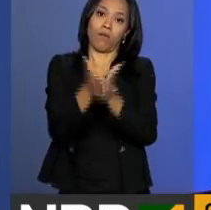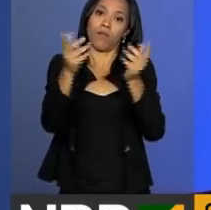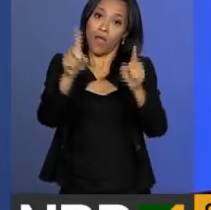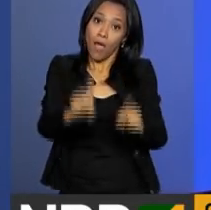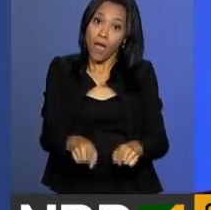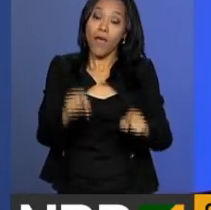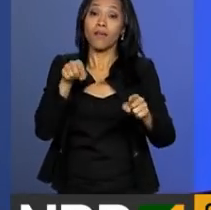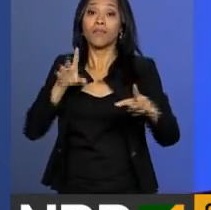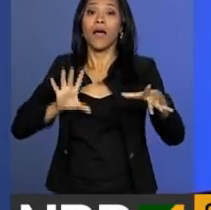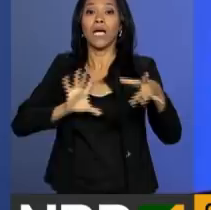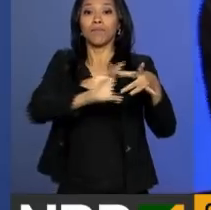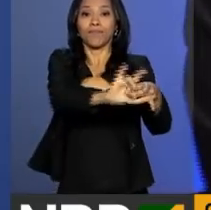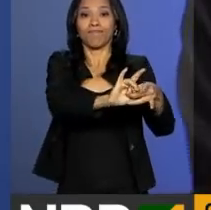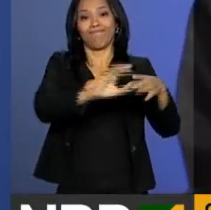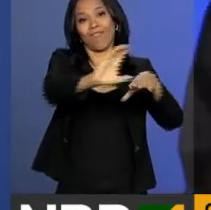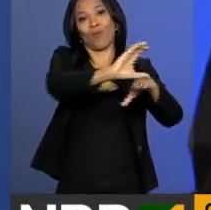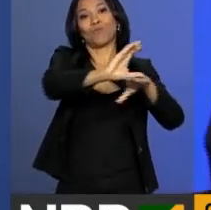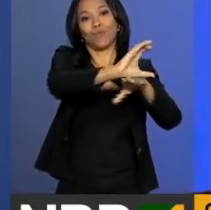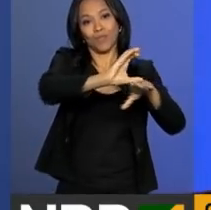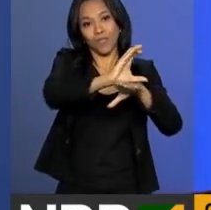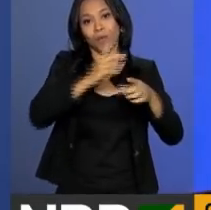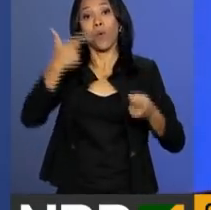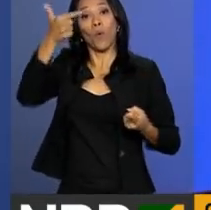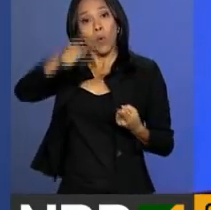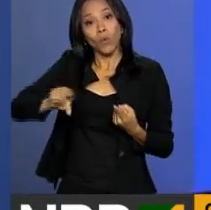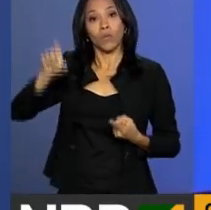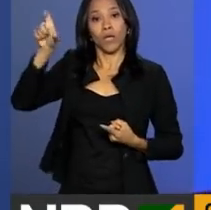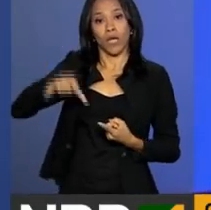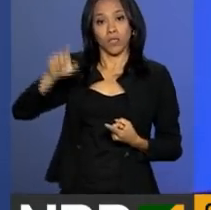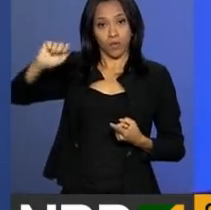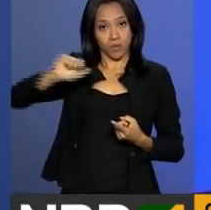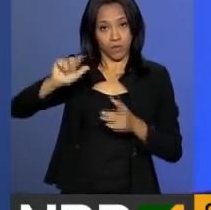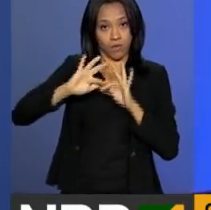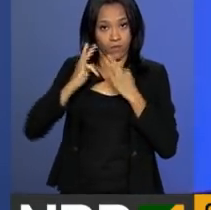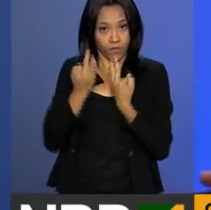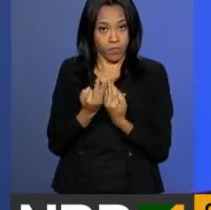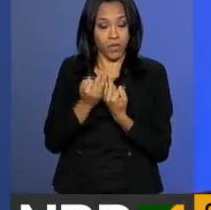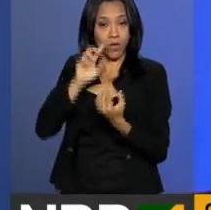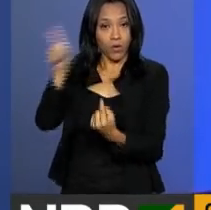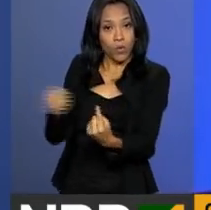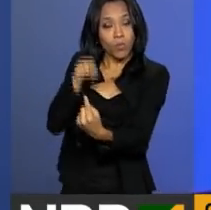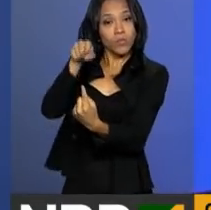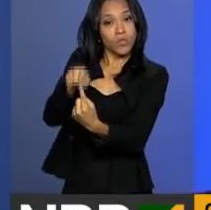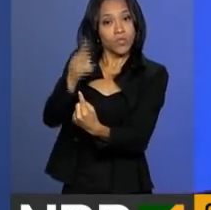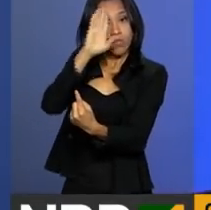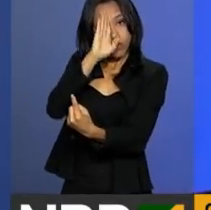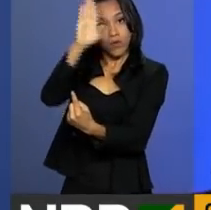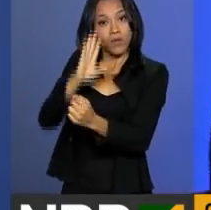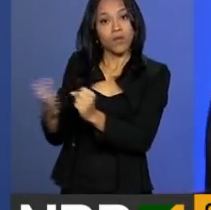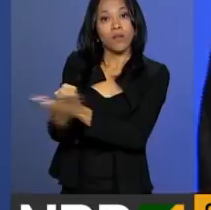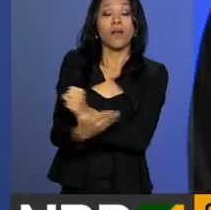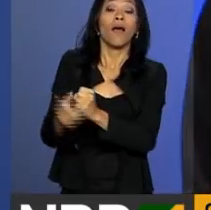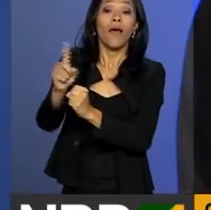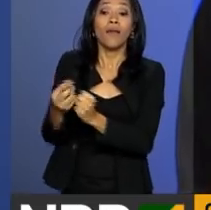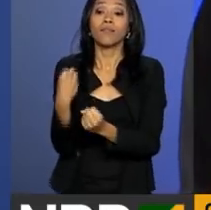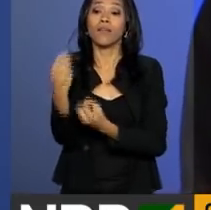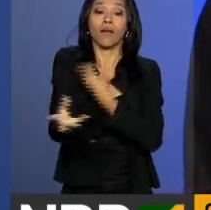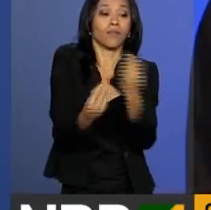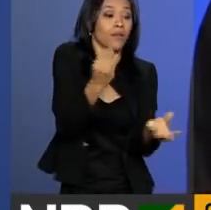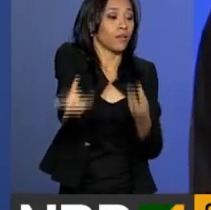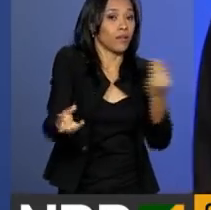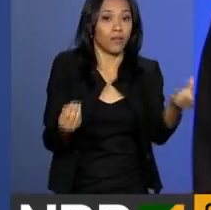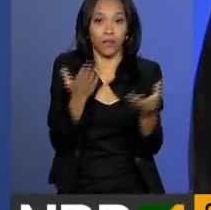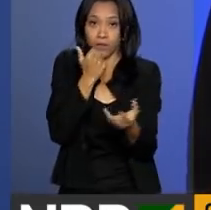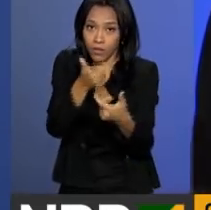problemático do texto nacional para o bolsa família e convenhamos um dos seus objetivos básicos é alimentar as pessoas têm o